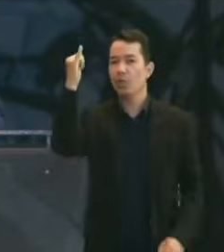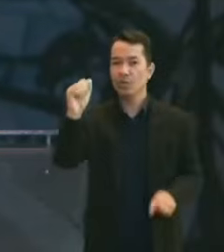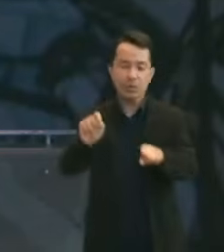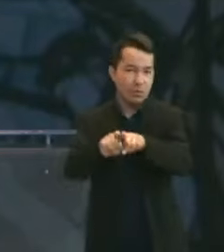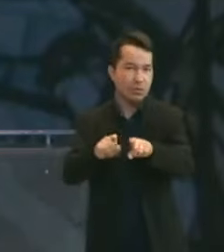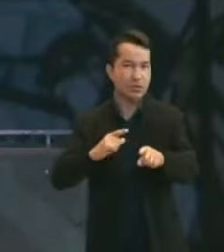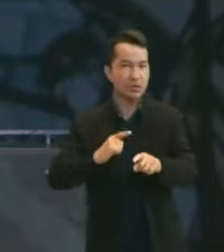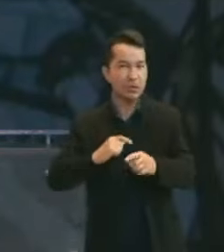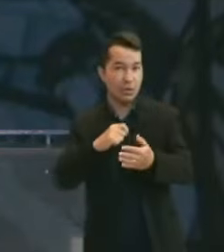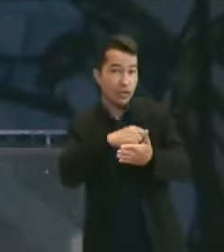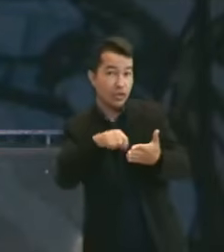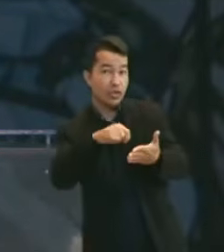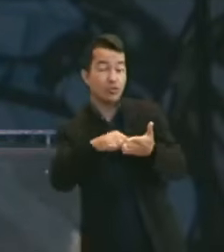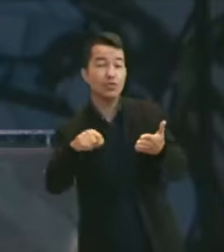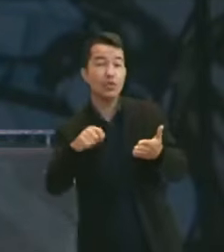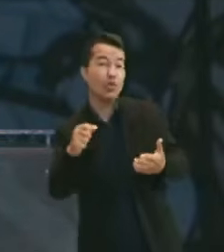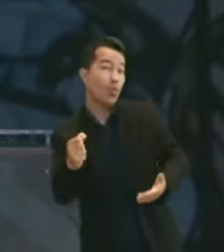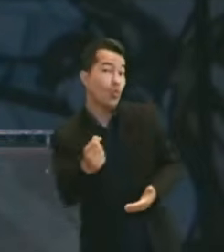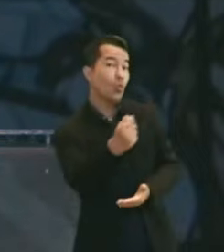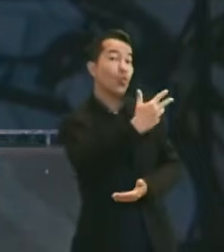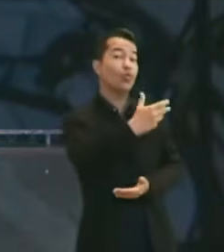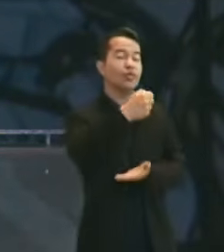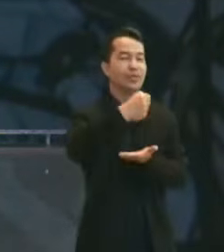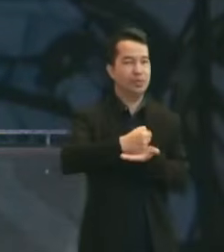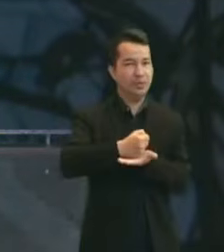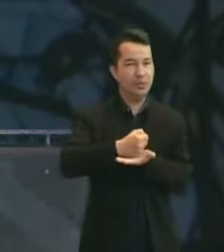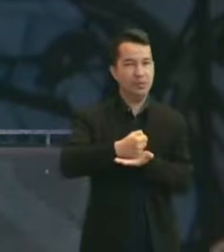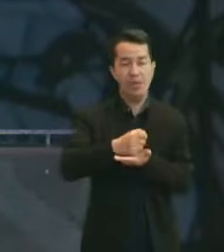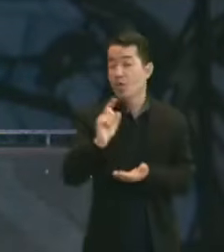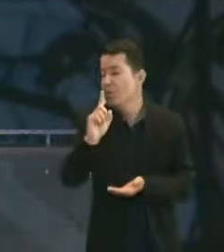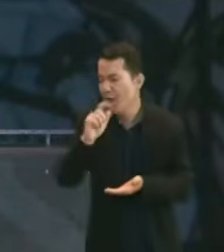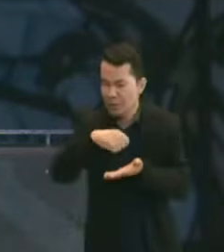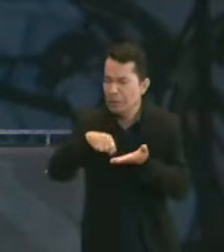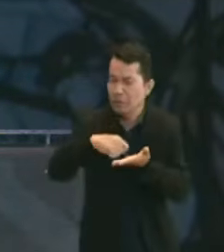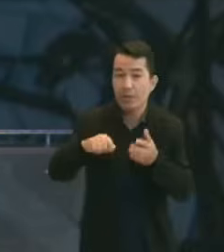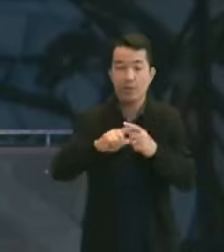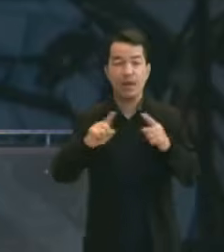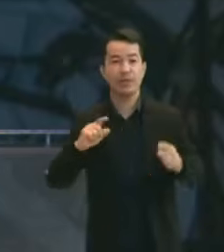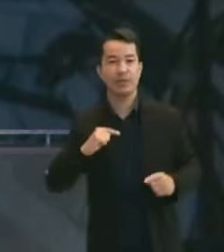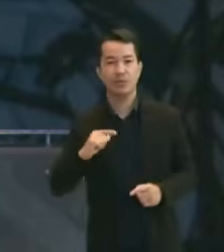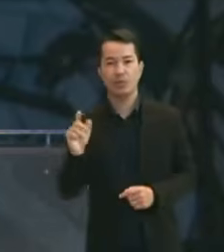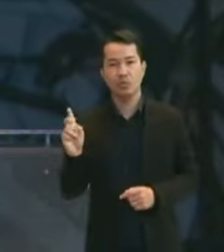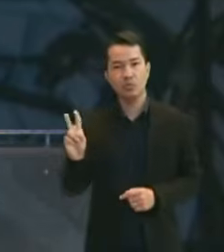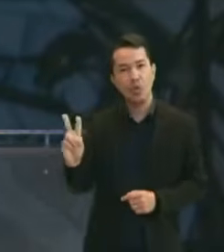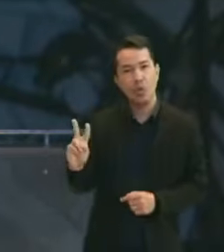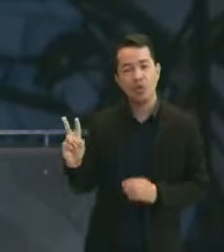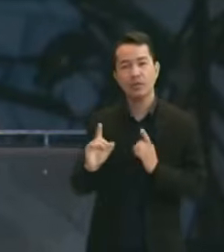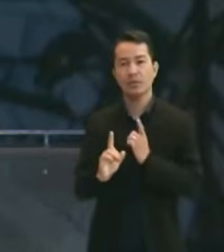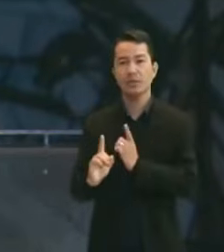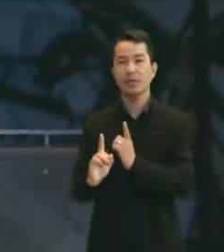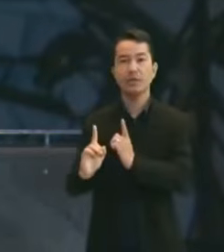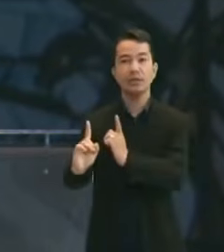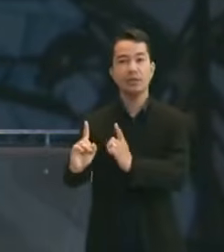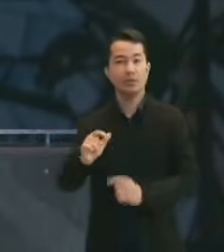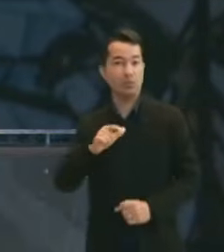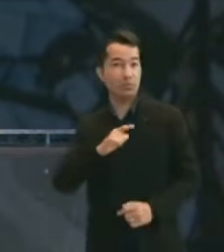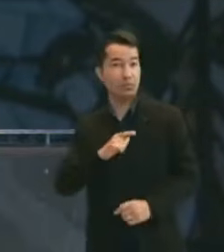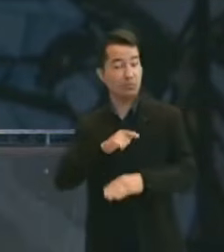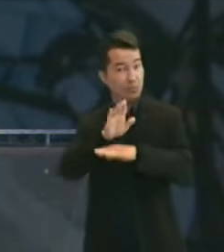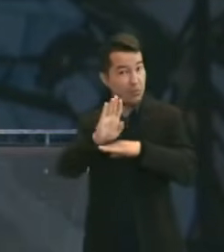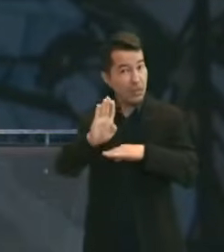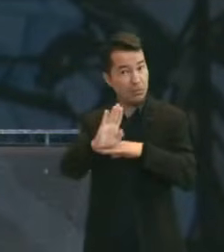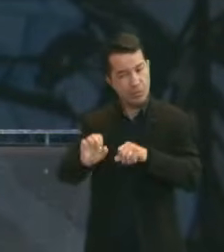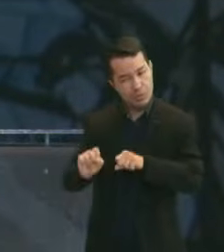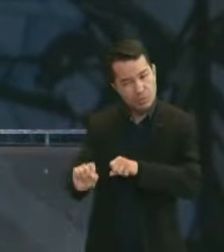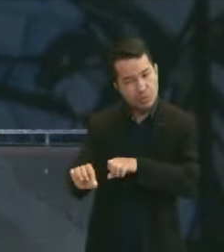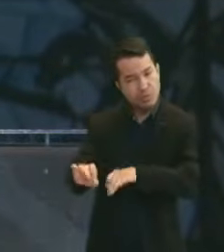Novo Testamento. E se eu te dissesse que dois discípulos, duas pessoas que Barnabé discipulou,